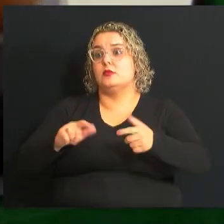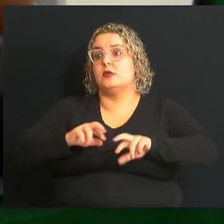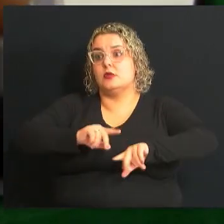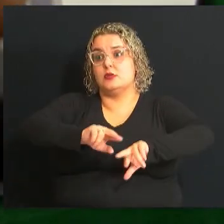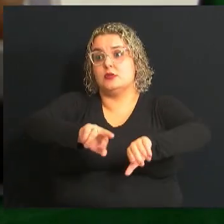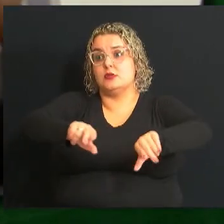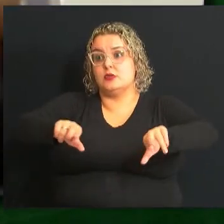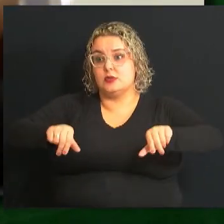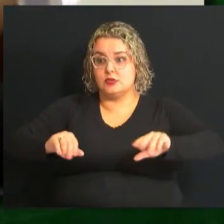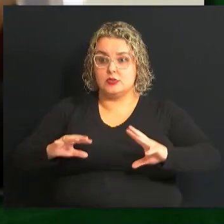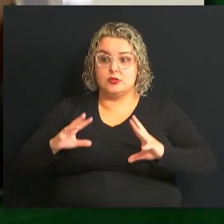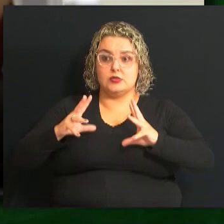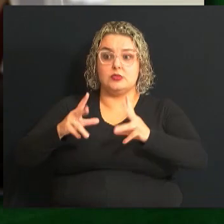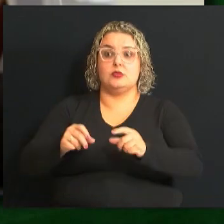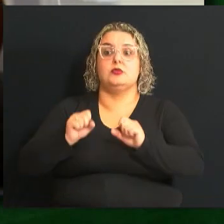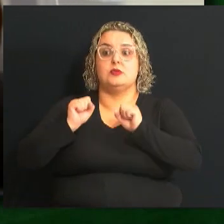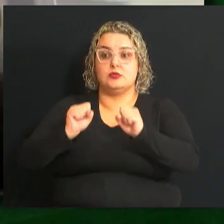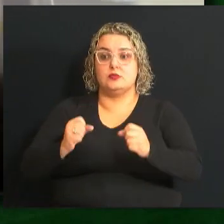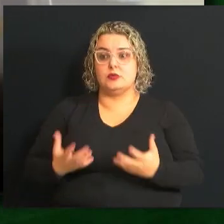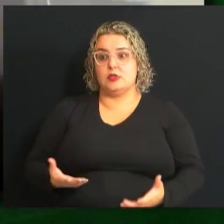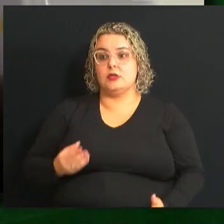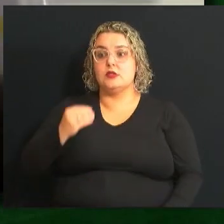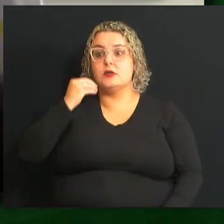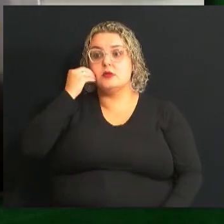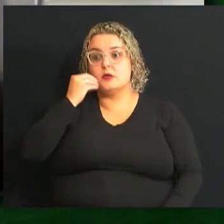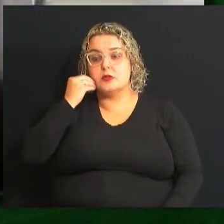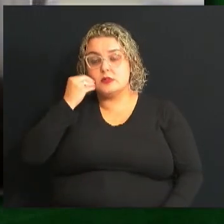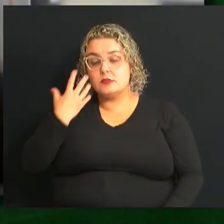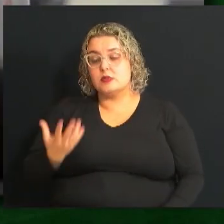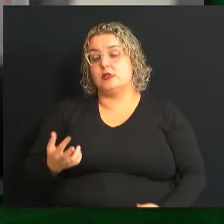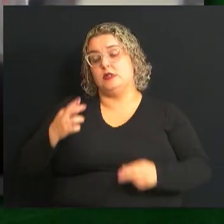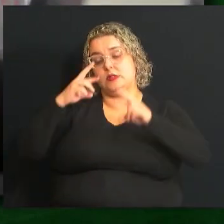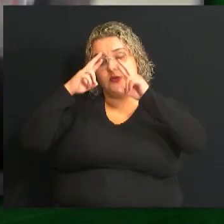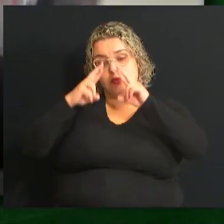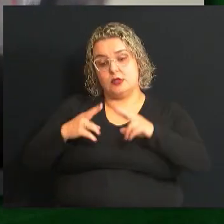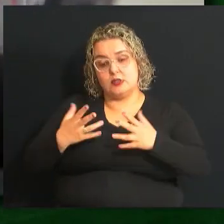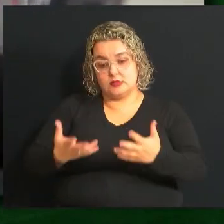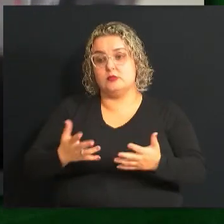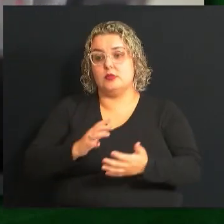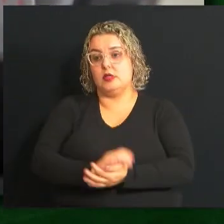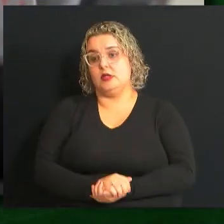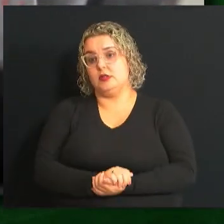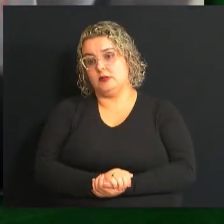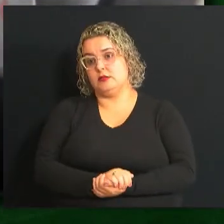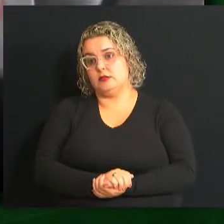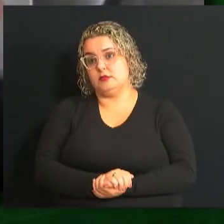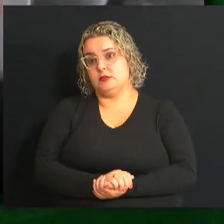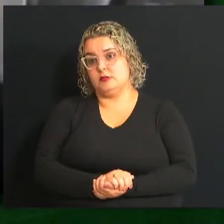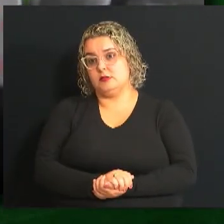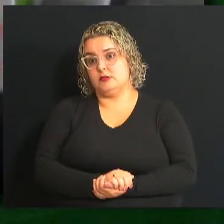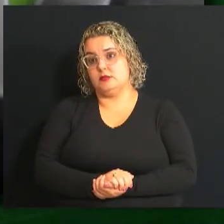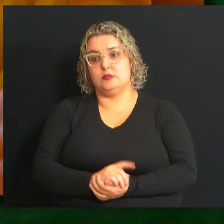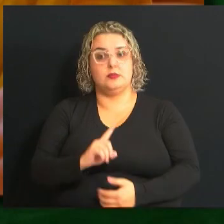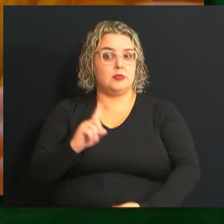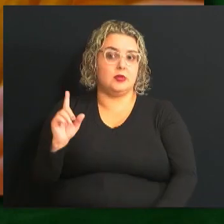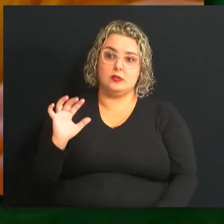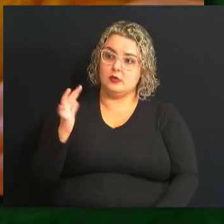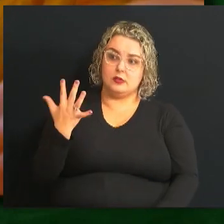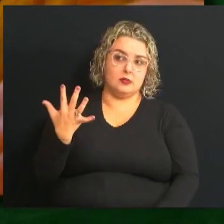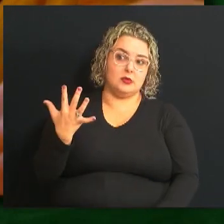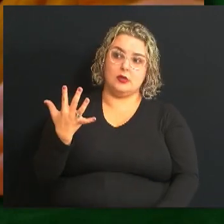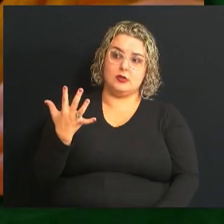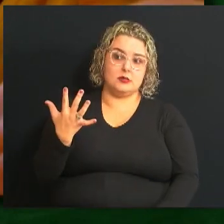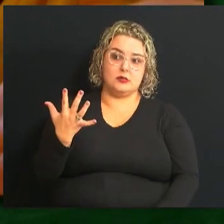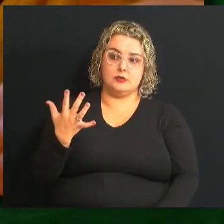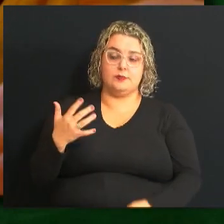todos pudessem ter a experiência do respeito, né, e isso não acontece. Né?